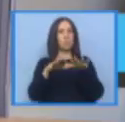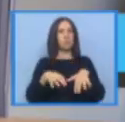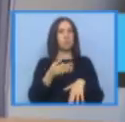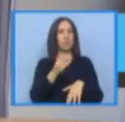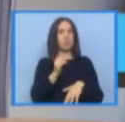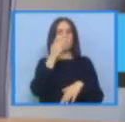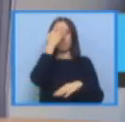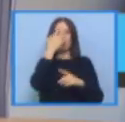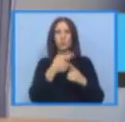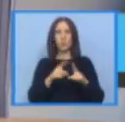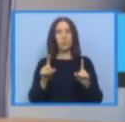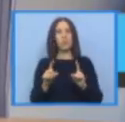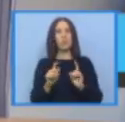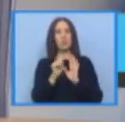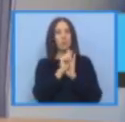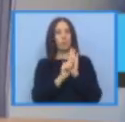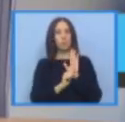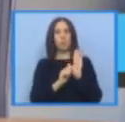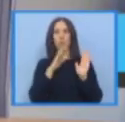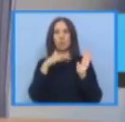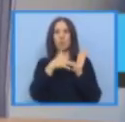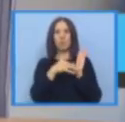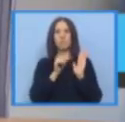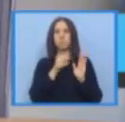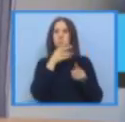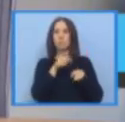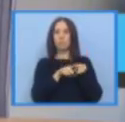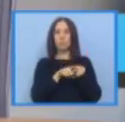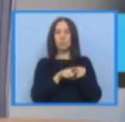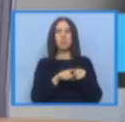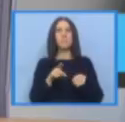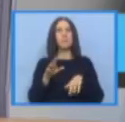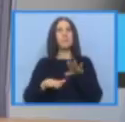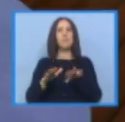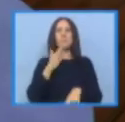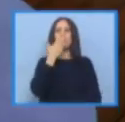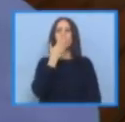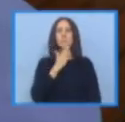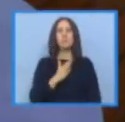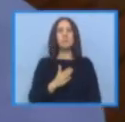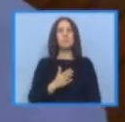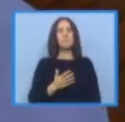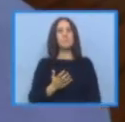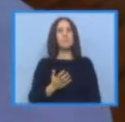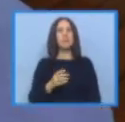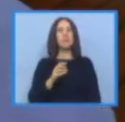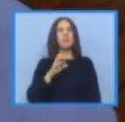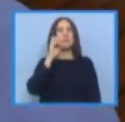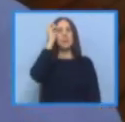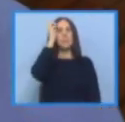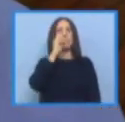PS, que é um código de conduta para os deputados, e às vezes parece que